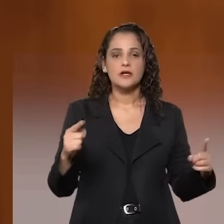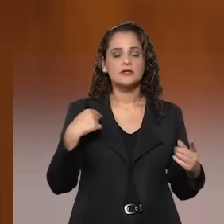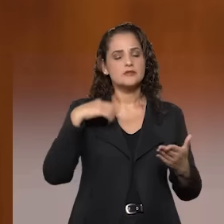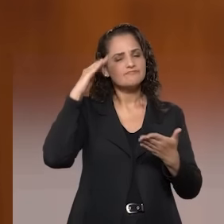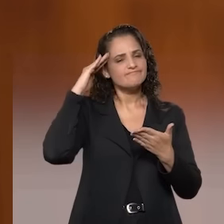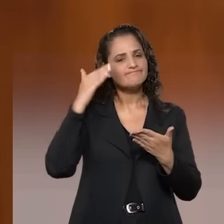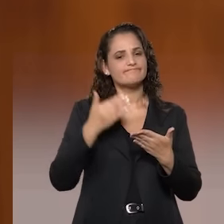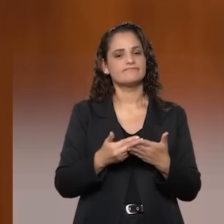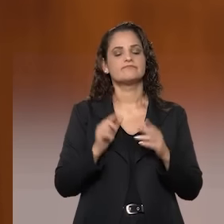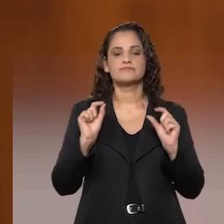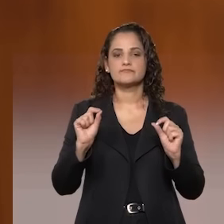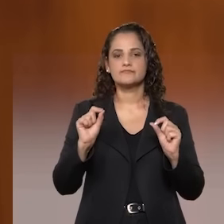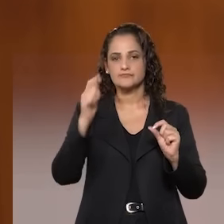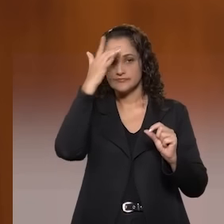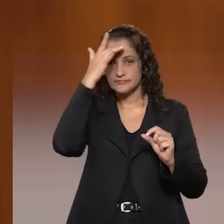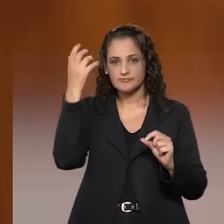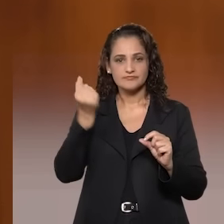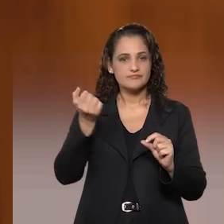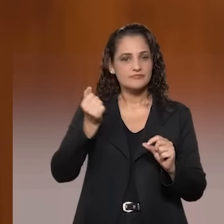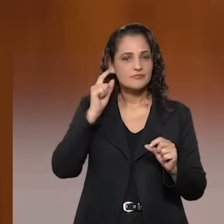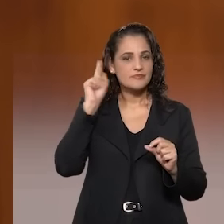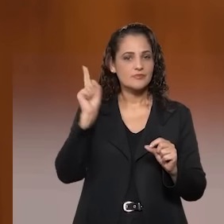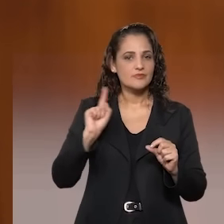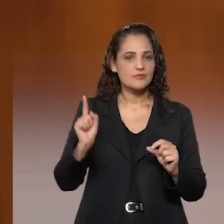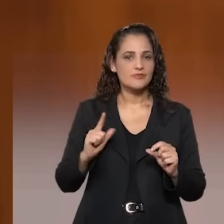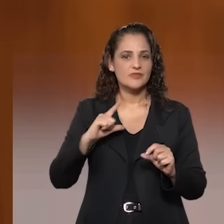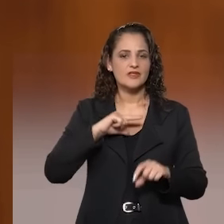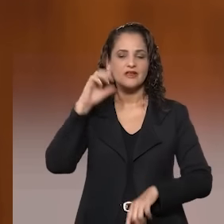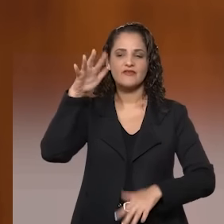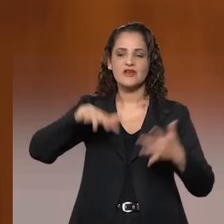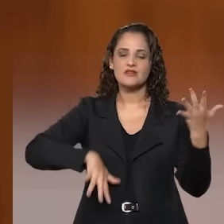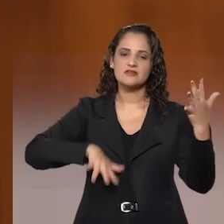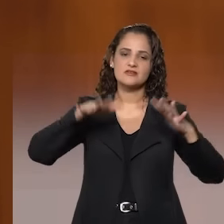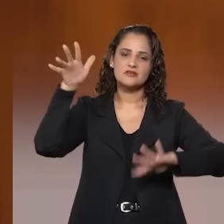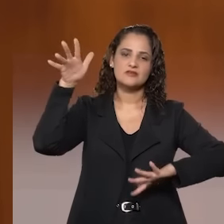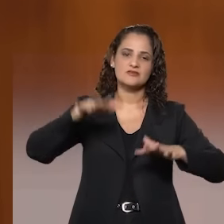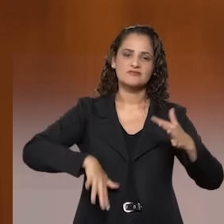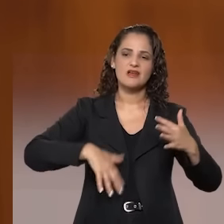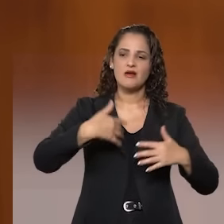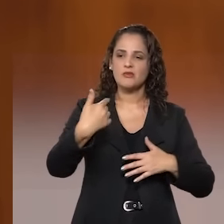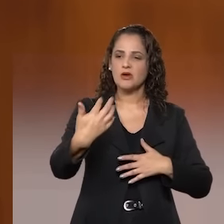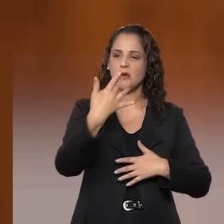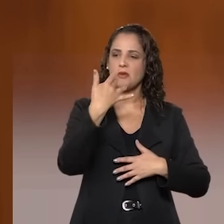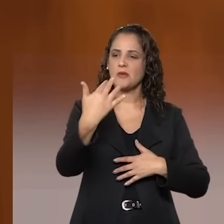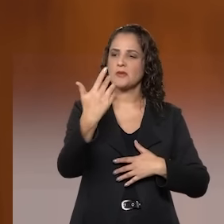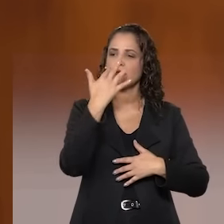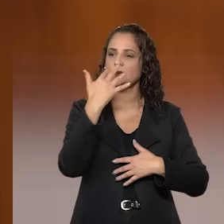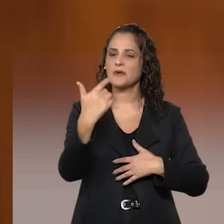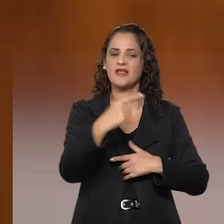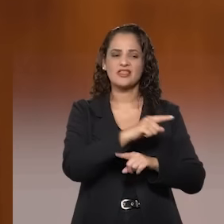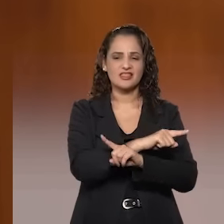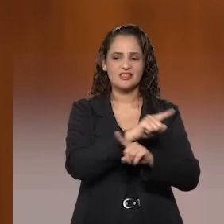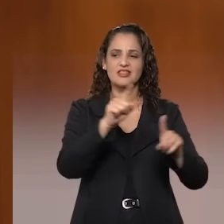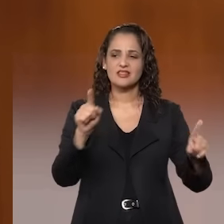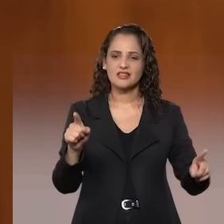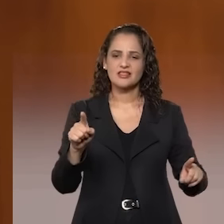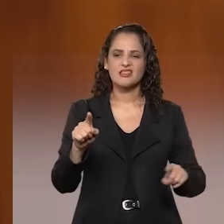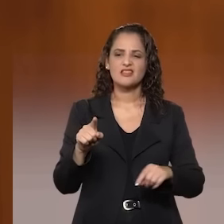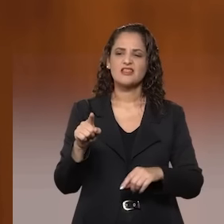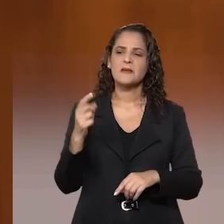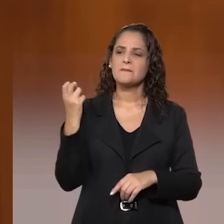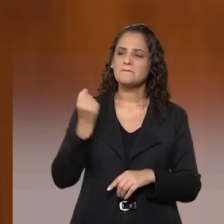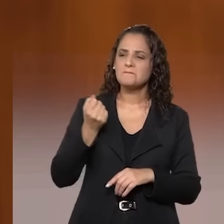que pessoas brancas talvez não saibam que tem essa variação esse colorismo também entre eles que vai entre o